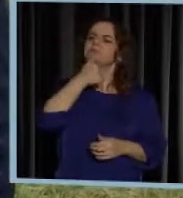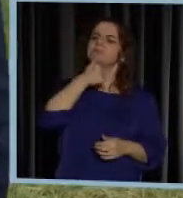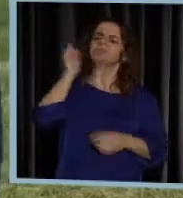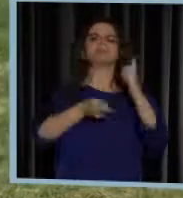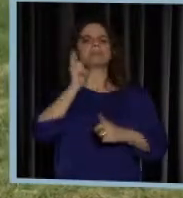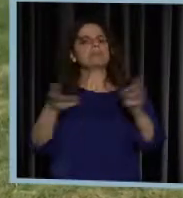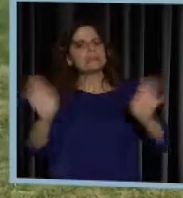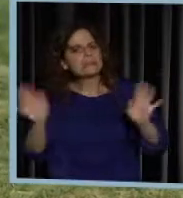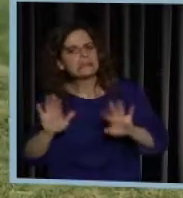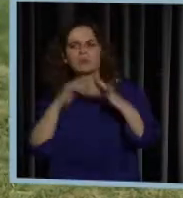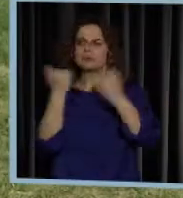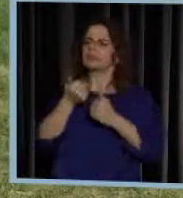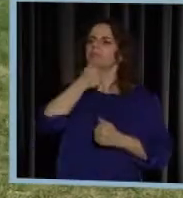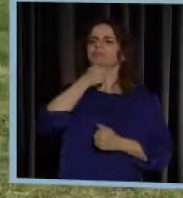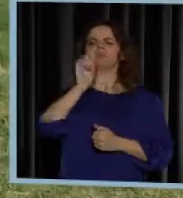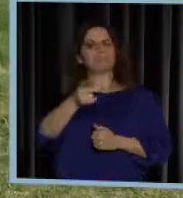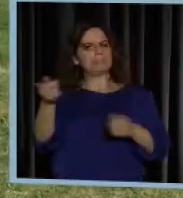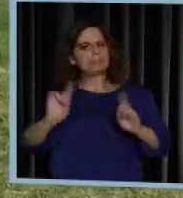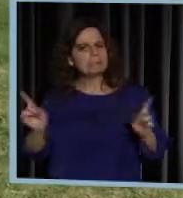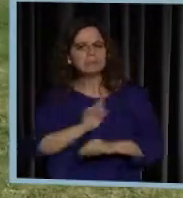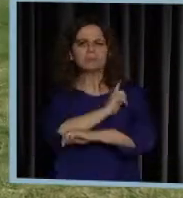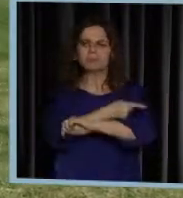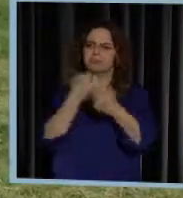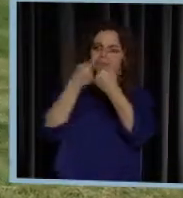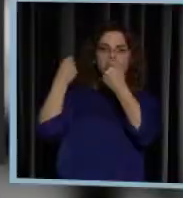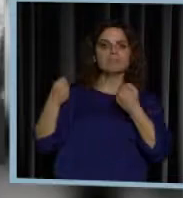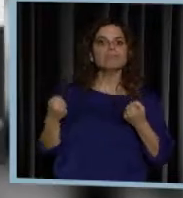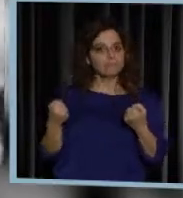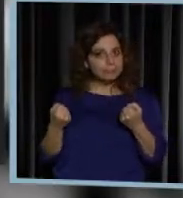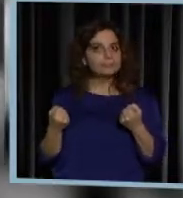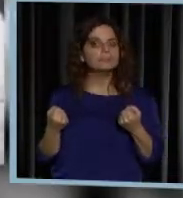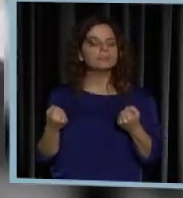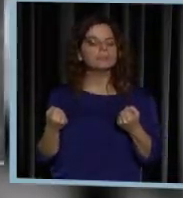professores, da sociedade, do poder. E